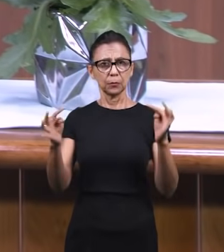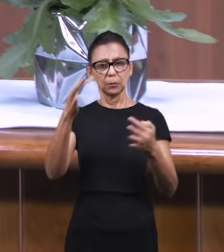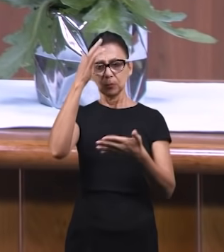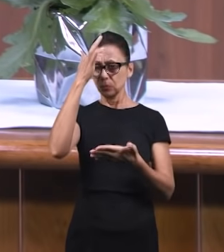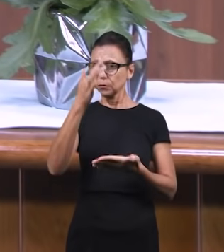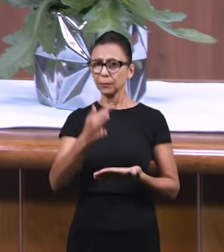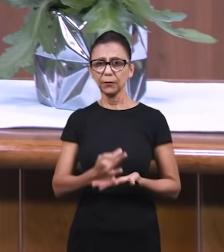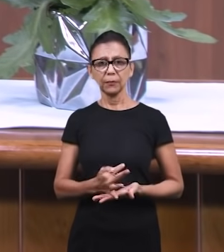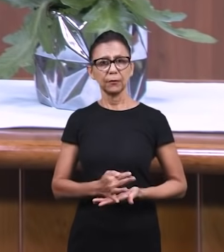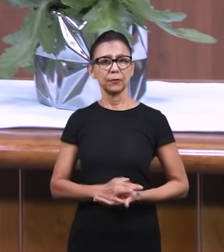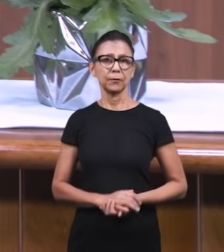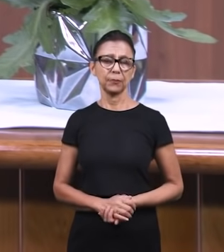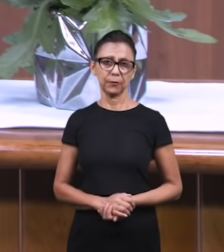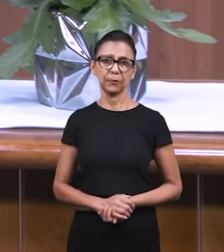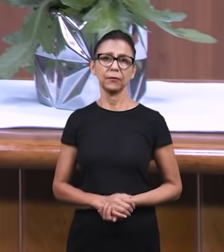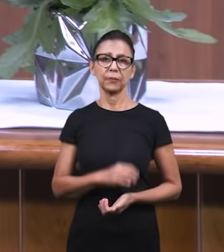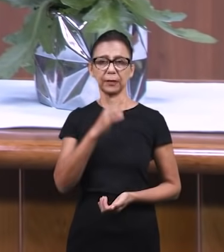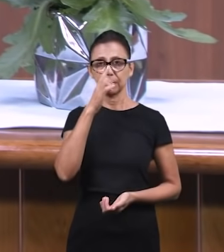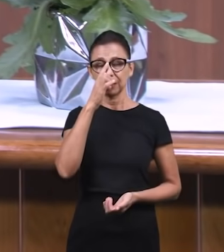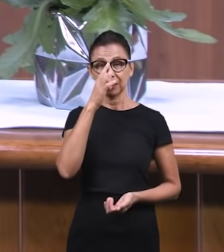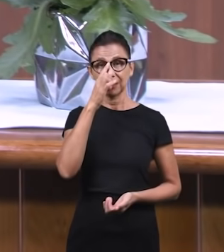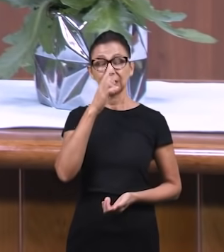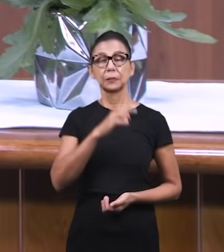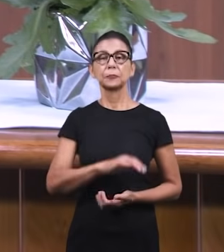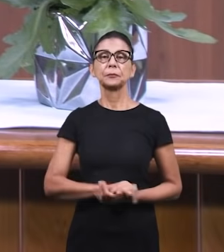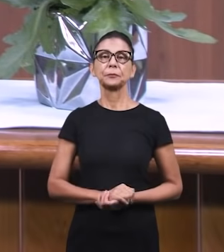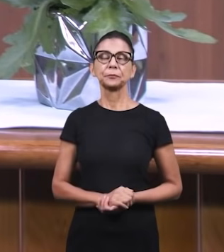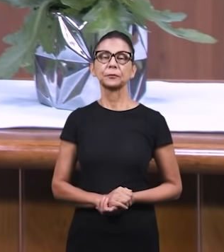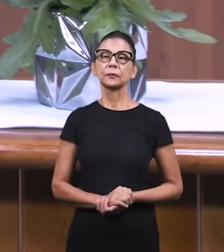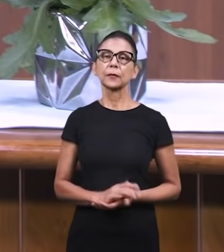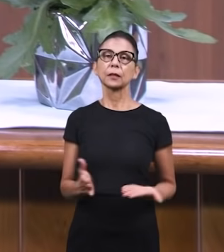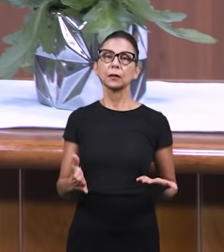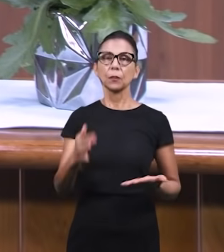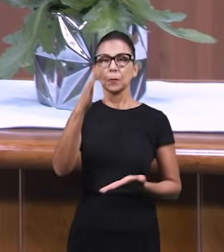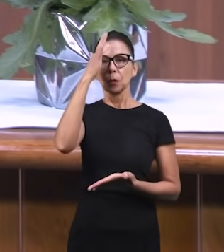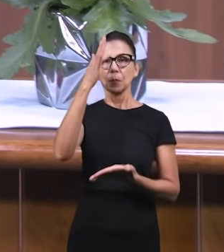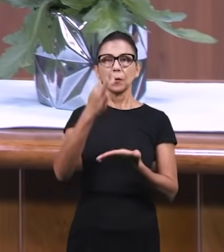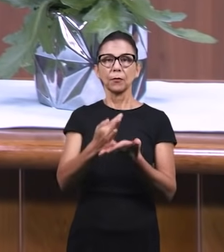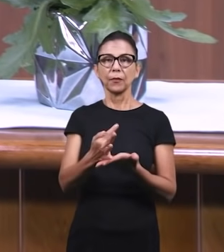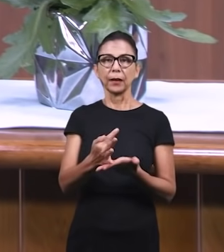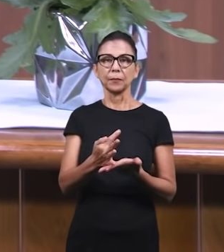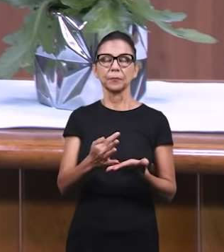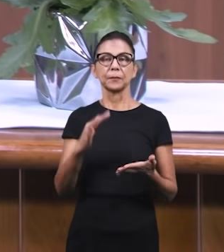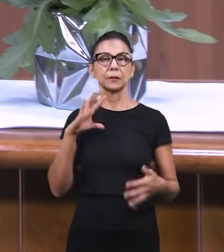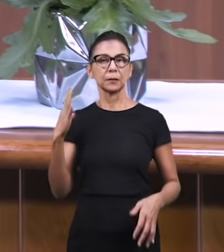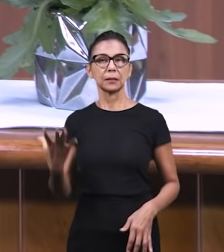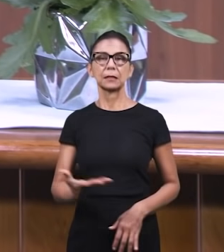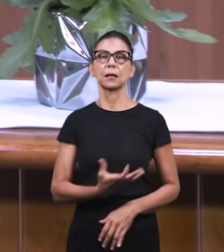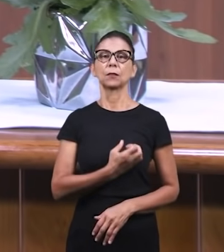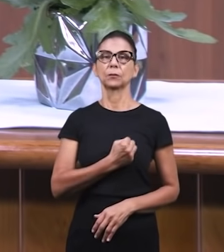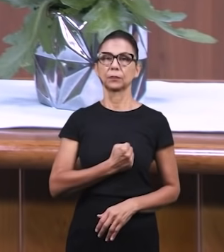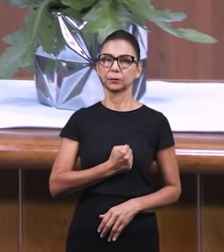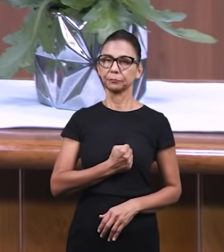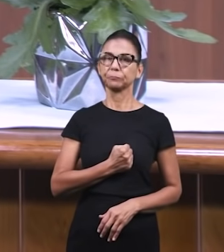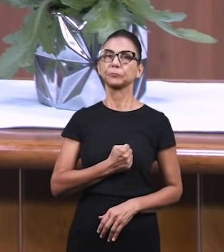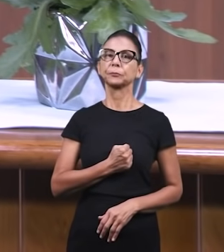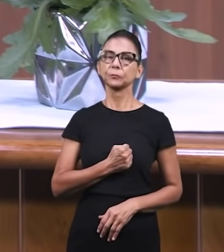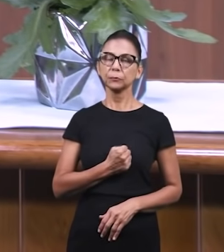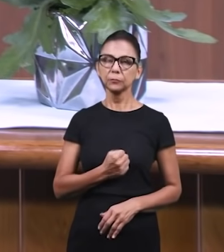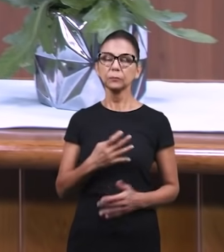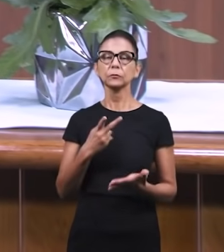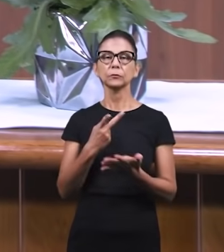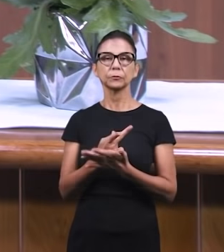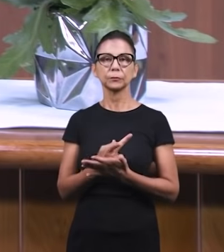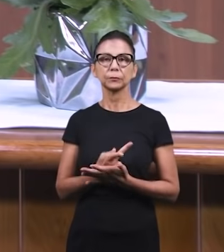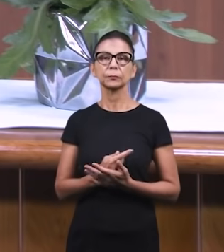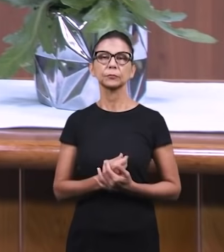coisa gerada no coração do homem: fé redentora, redenção, salvação. E foi isso que aqueles homens e Jesus